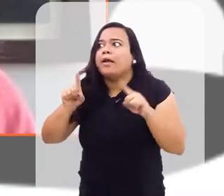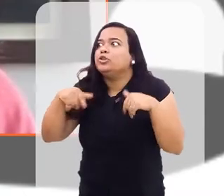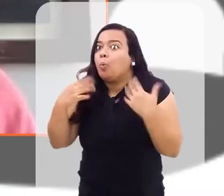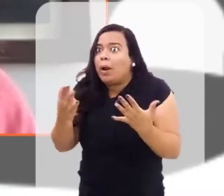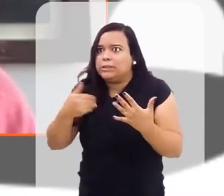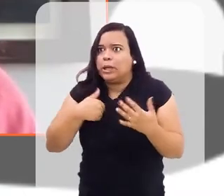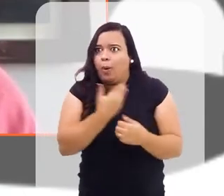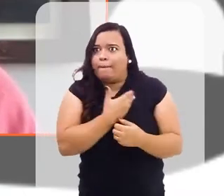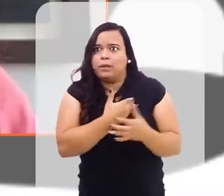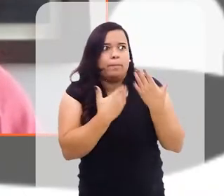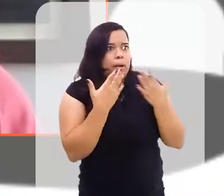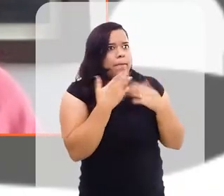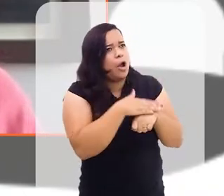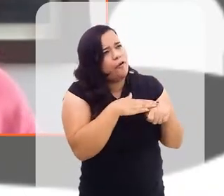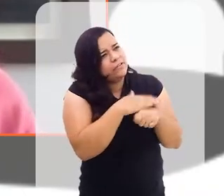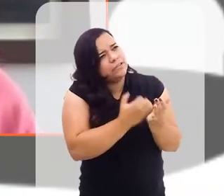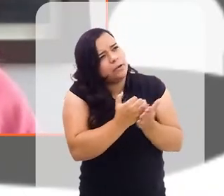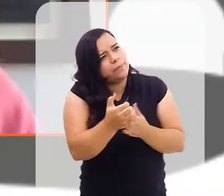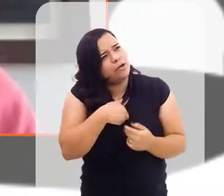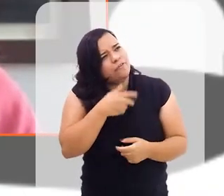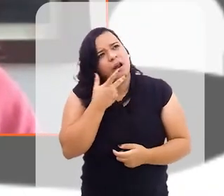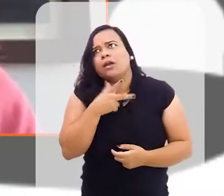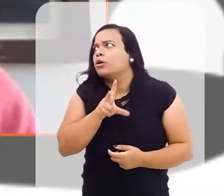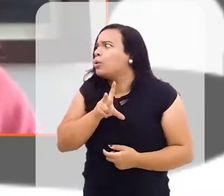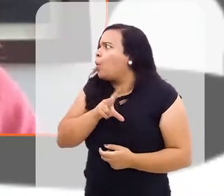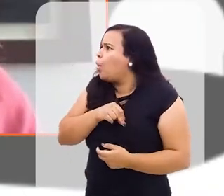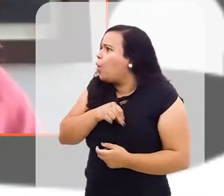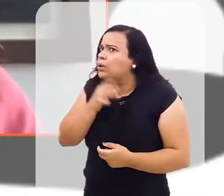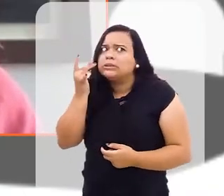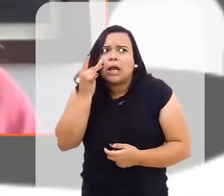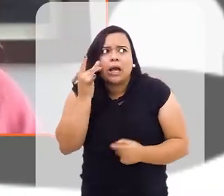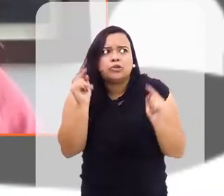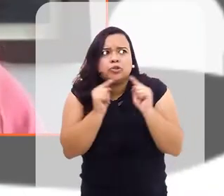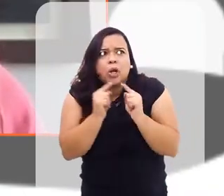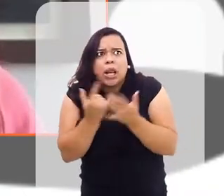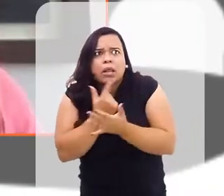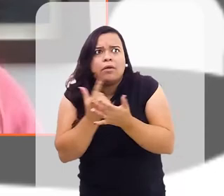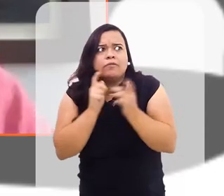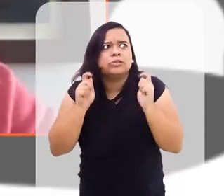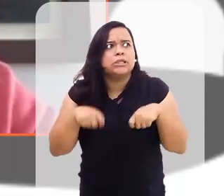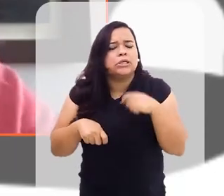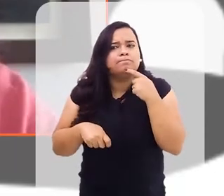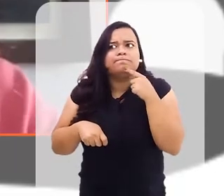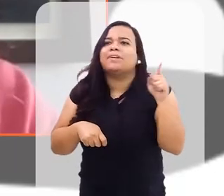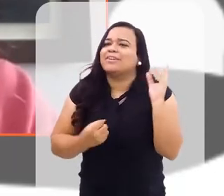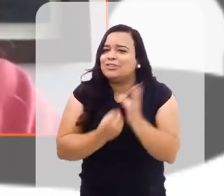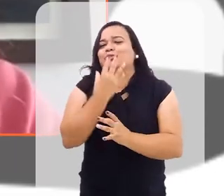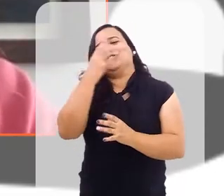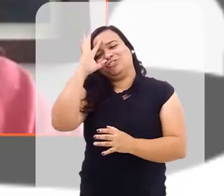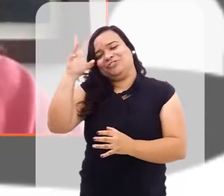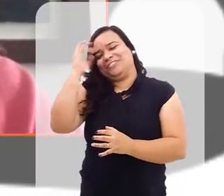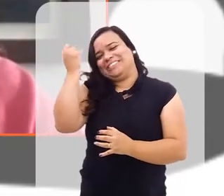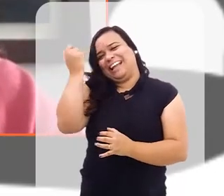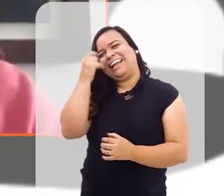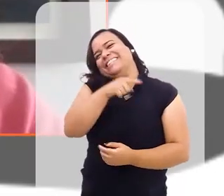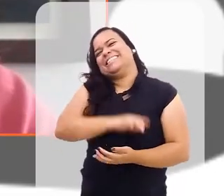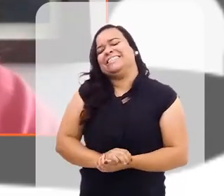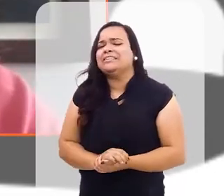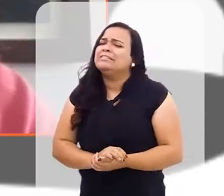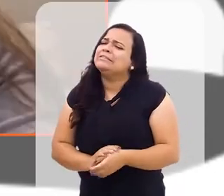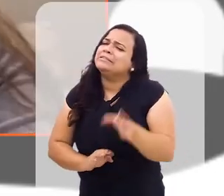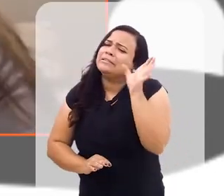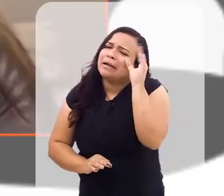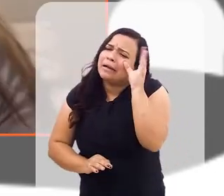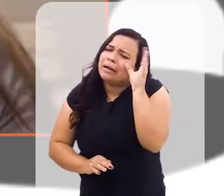sobre isso, eu falei assim, nossa, isso aí acho que dá um enredo bacana para um livro. E foi daí que surgiu também.